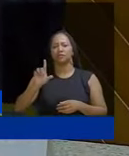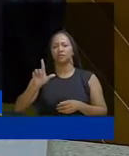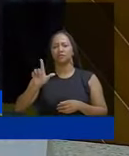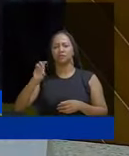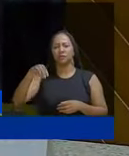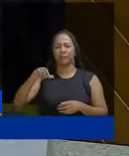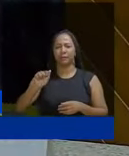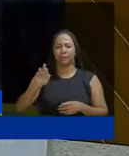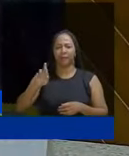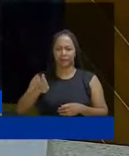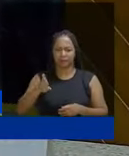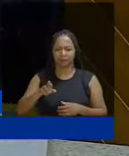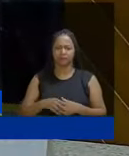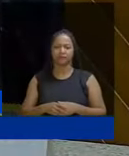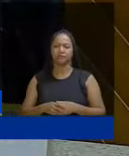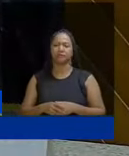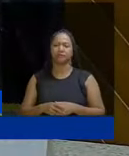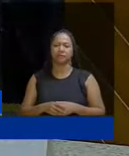59883.